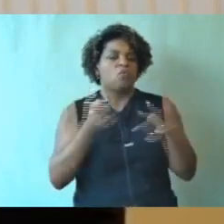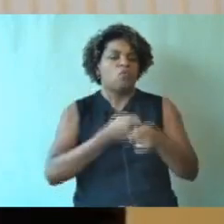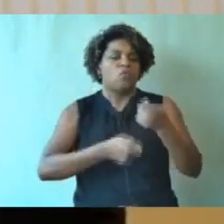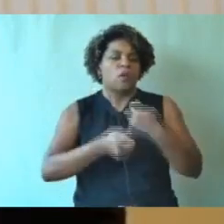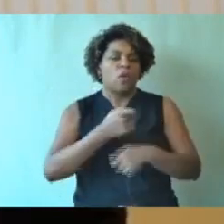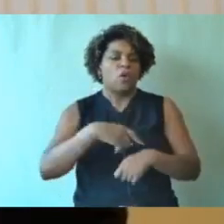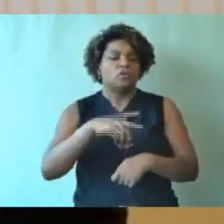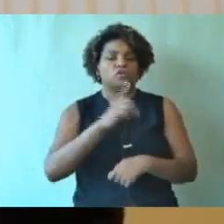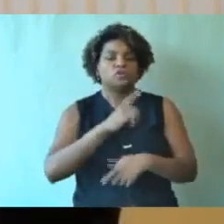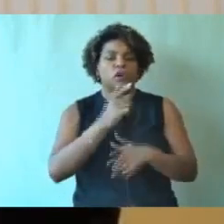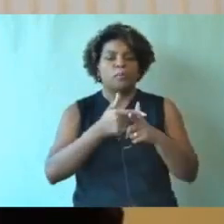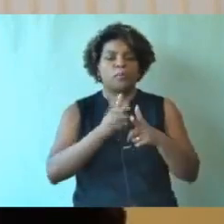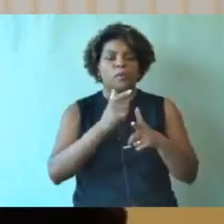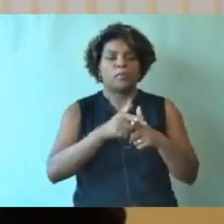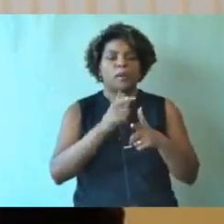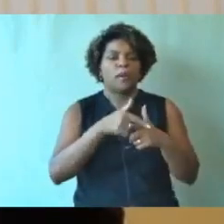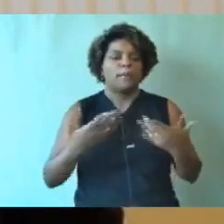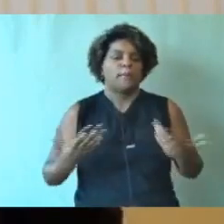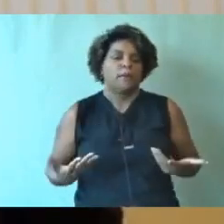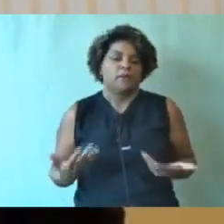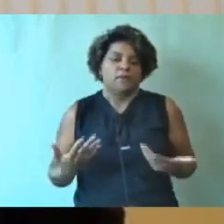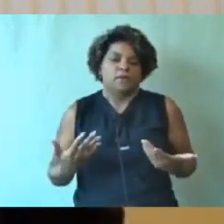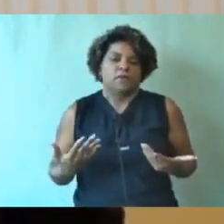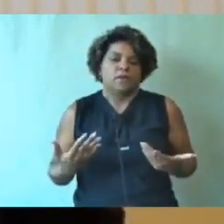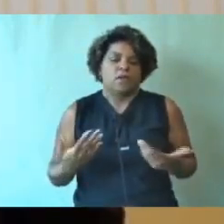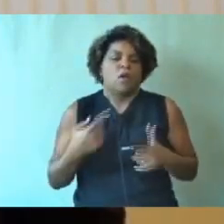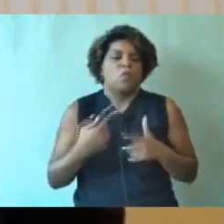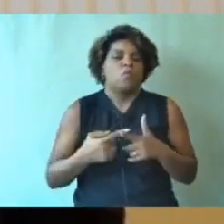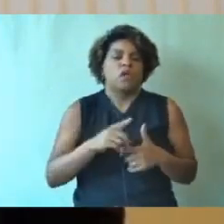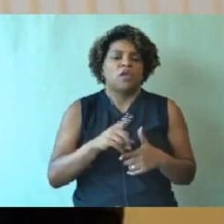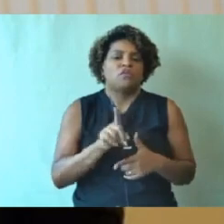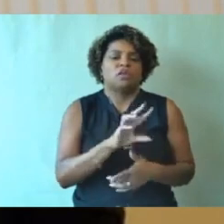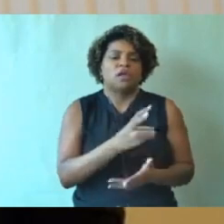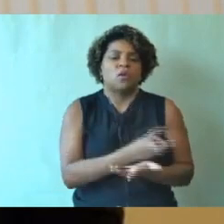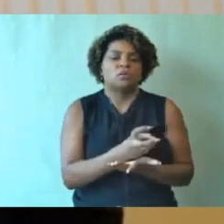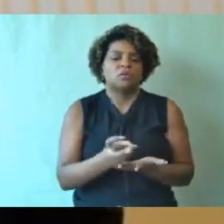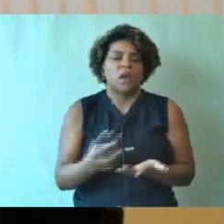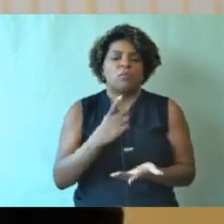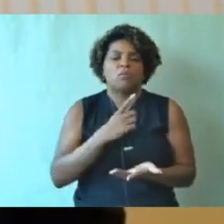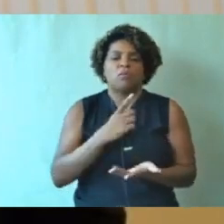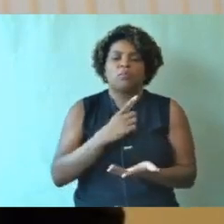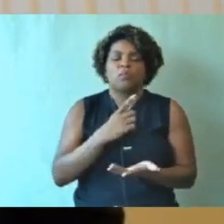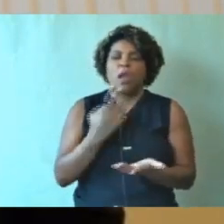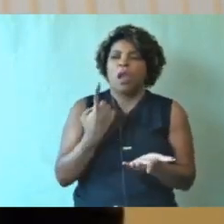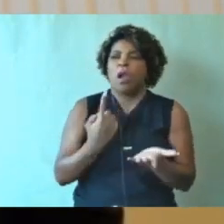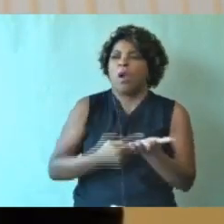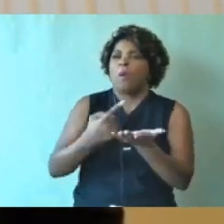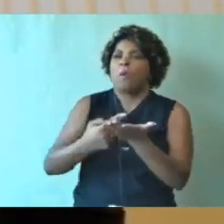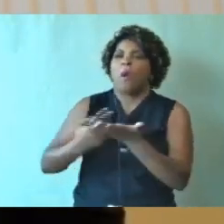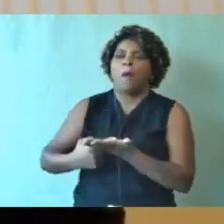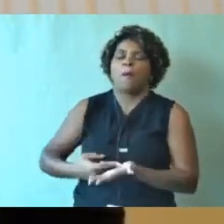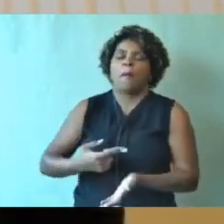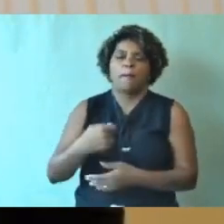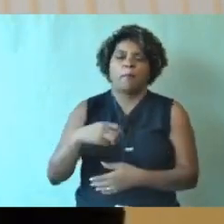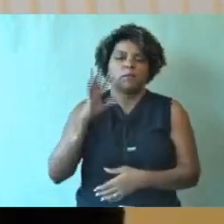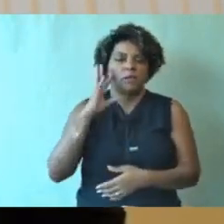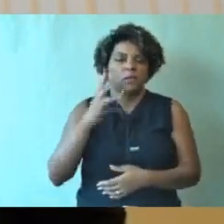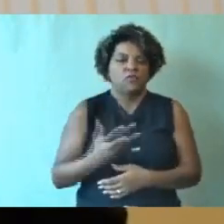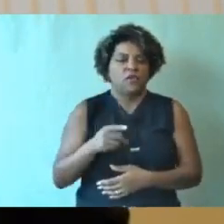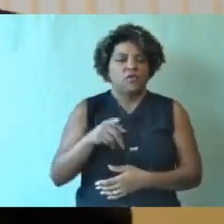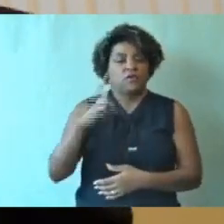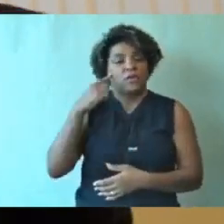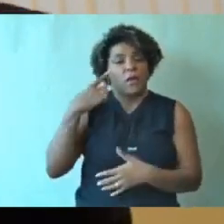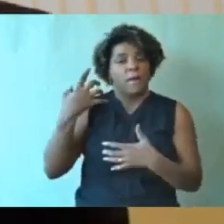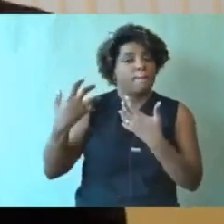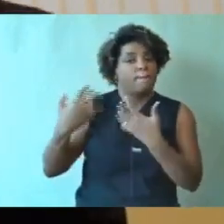altamente deficitário, você não sabe que tem um mundo de compromissos que você tem que fazer. E você tem alguma pessoa vai